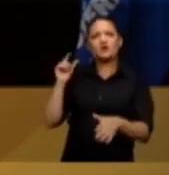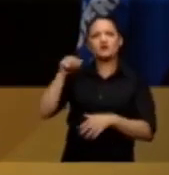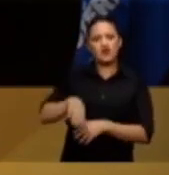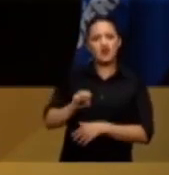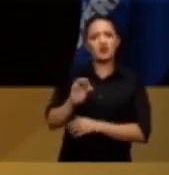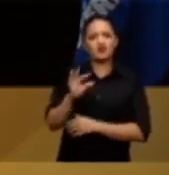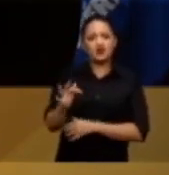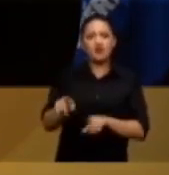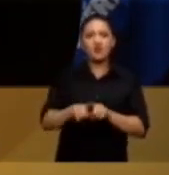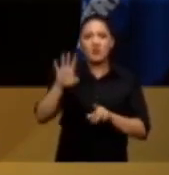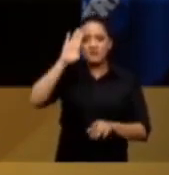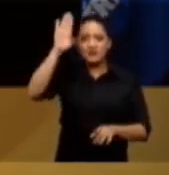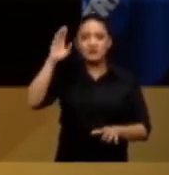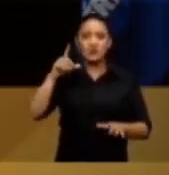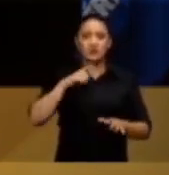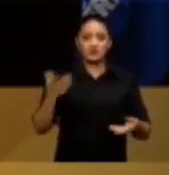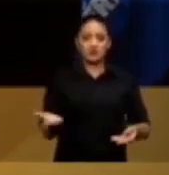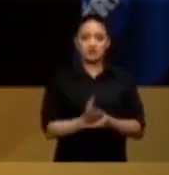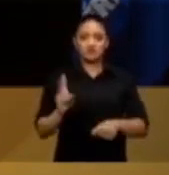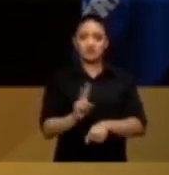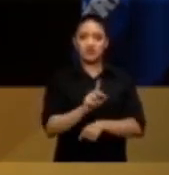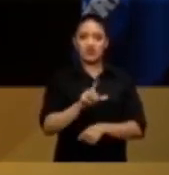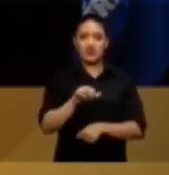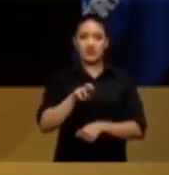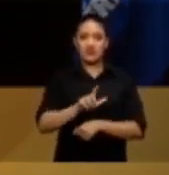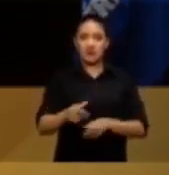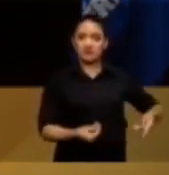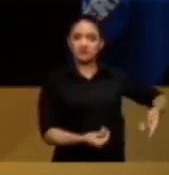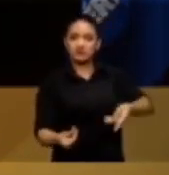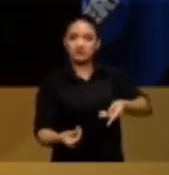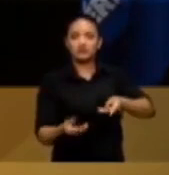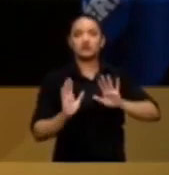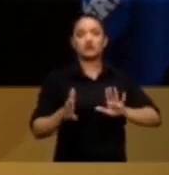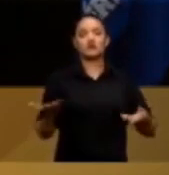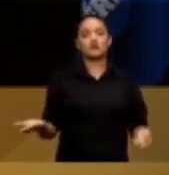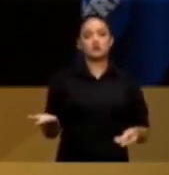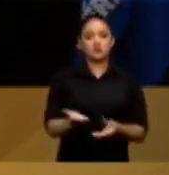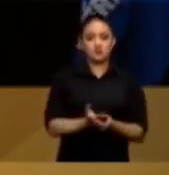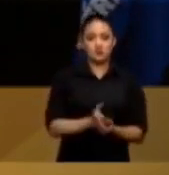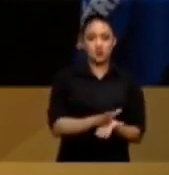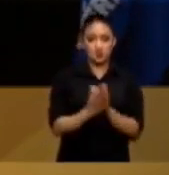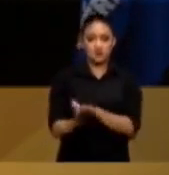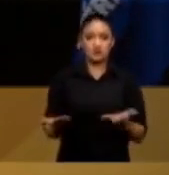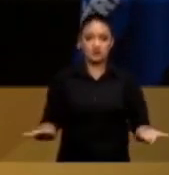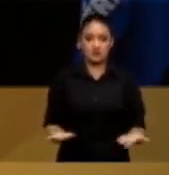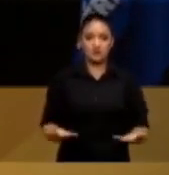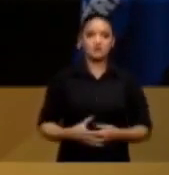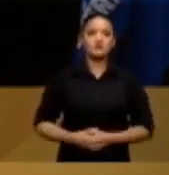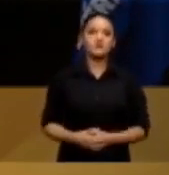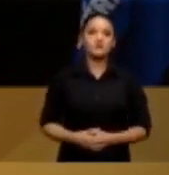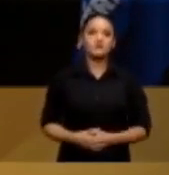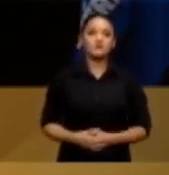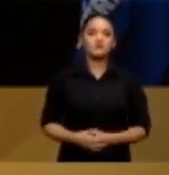liminar deferida em processo específico, que será citado mais adiante. O